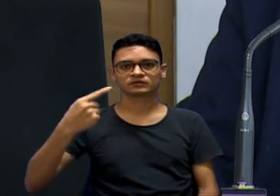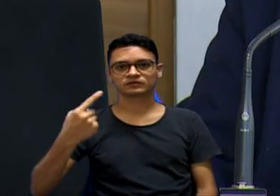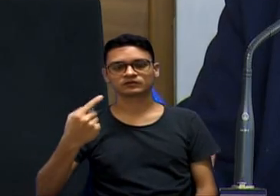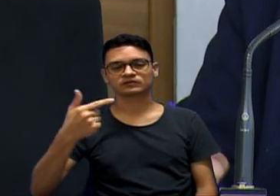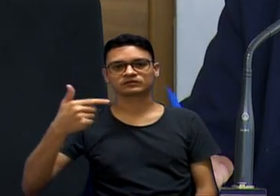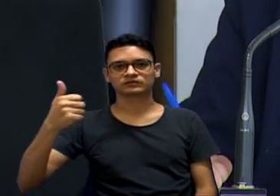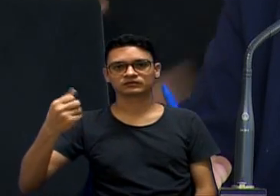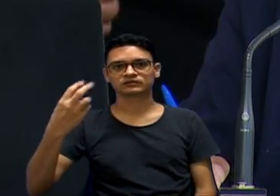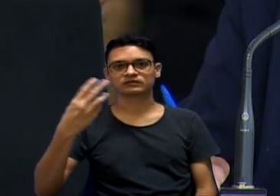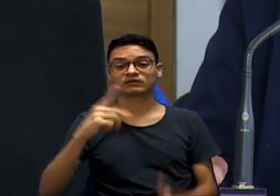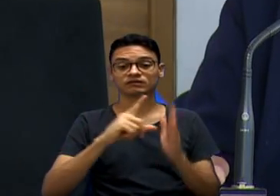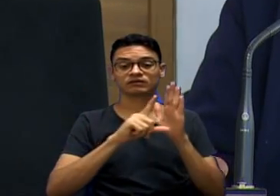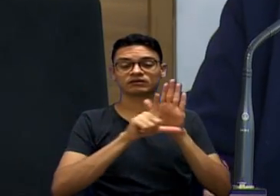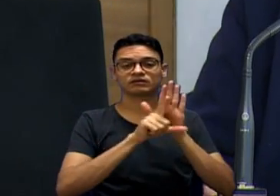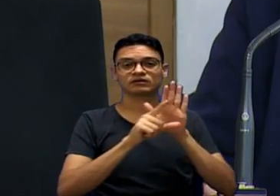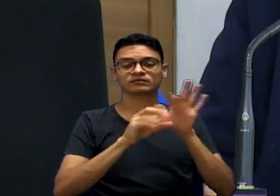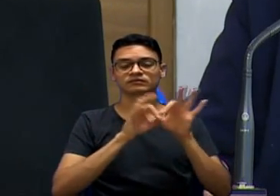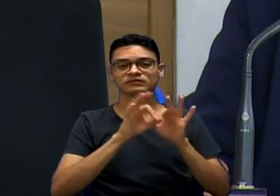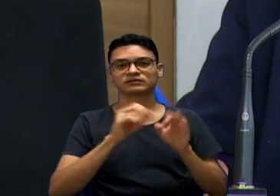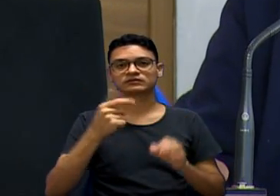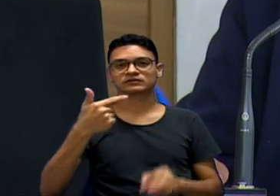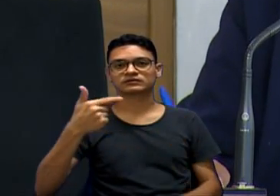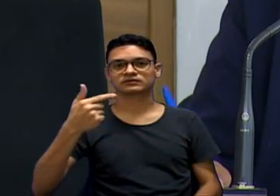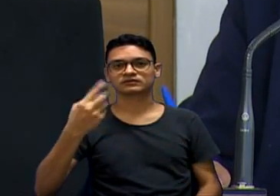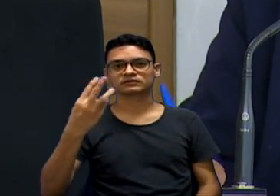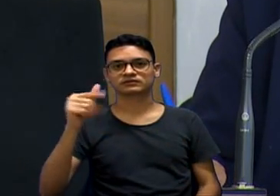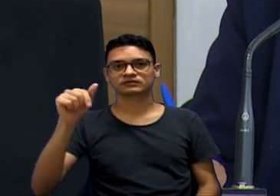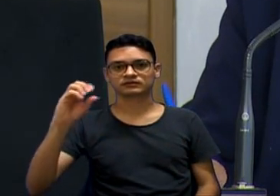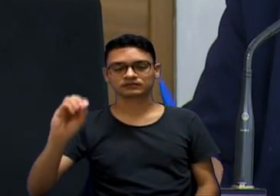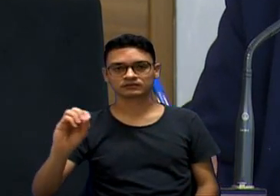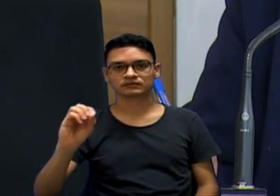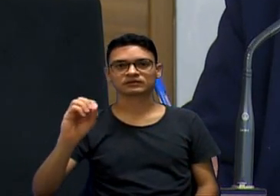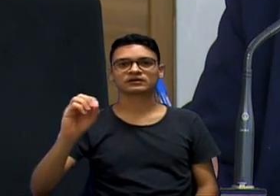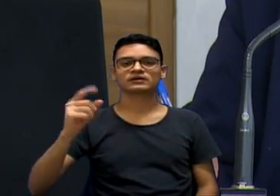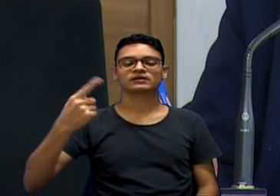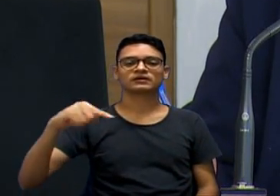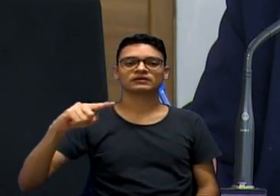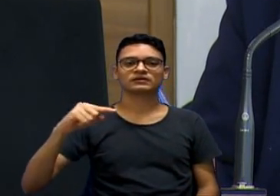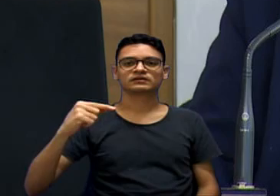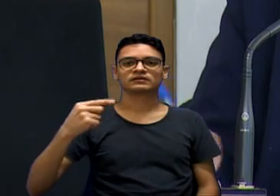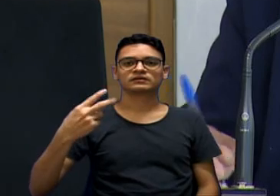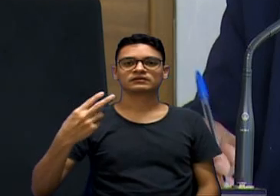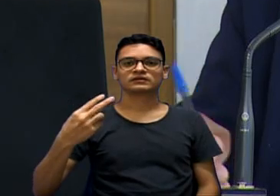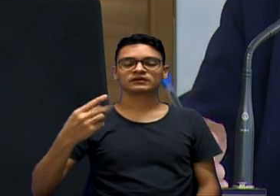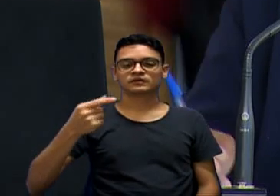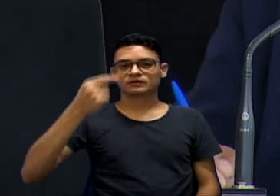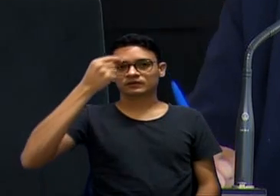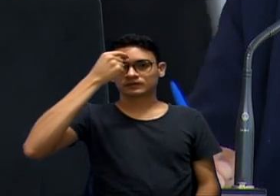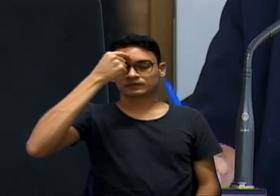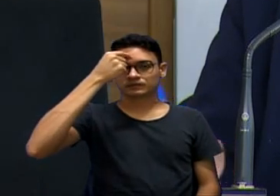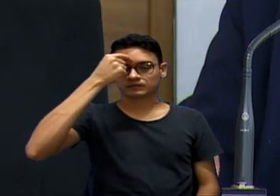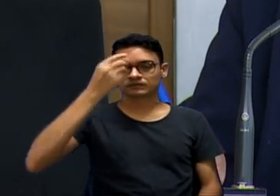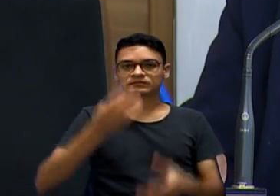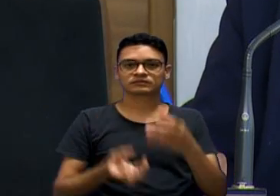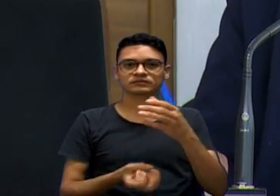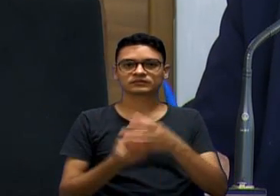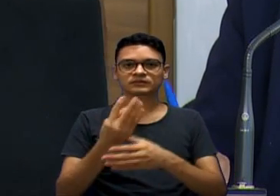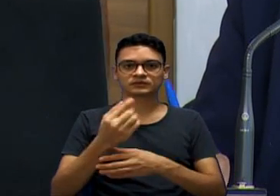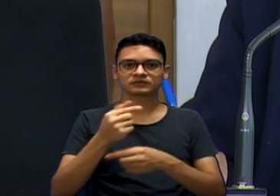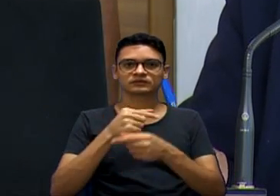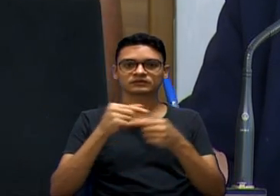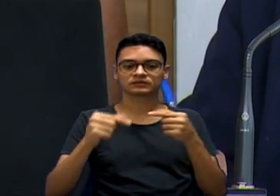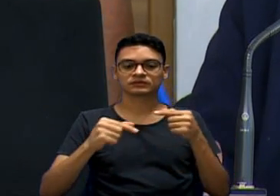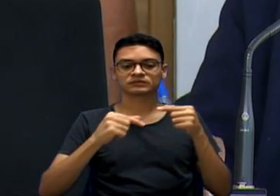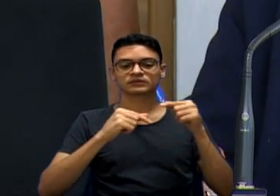de lei 370-2021, autógrafo 207-21, de autoria do vereador Ítalo, da Semana de